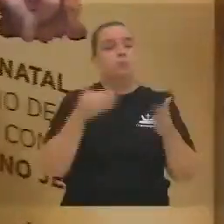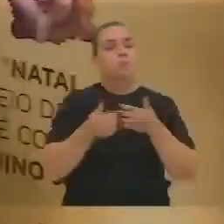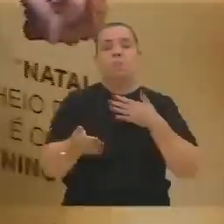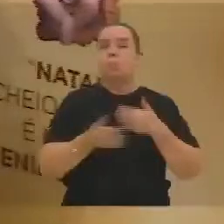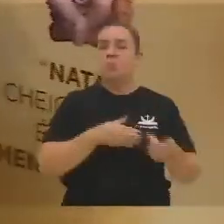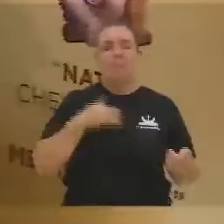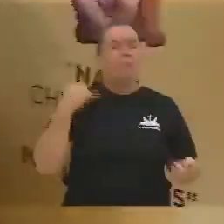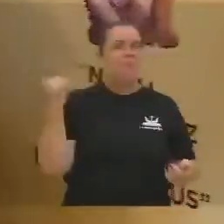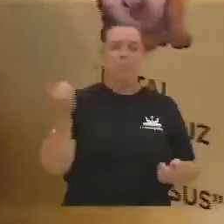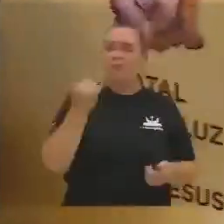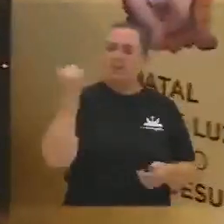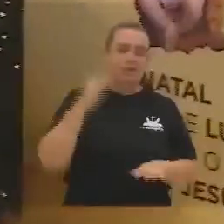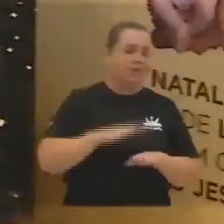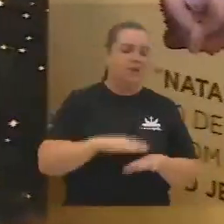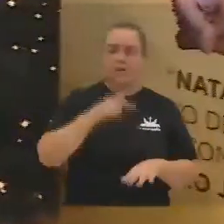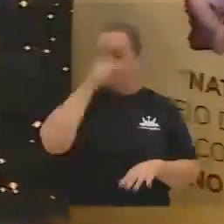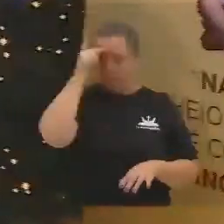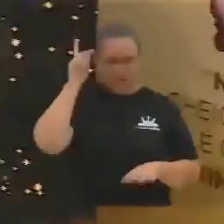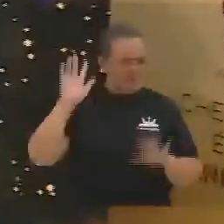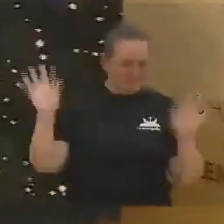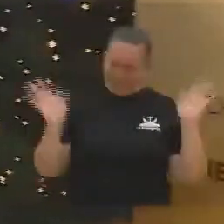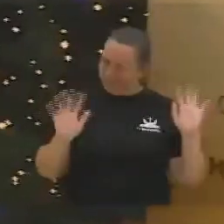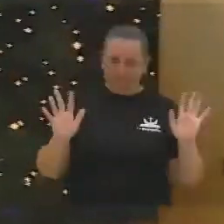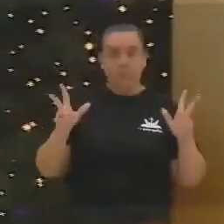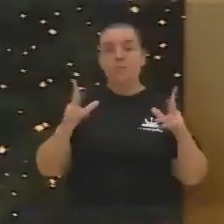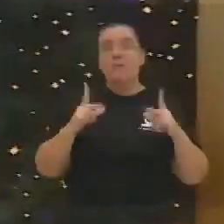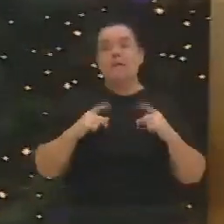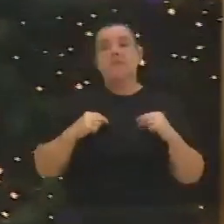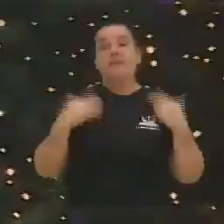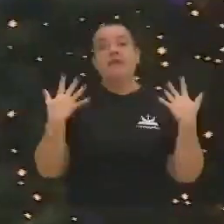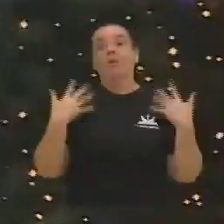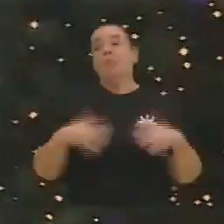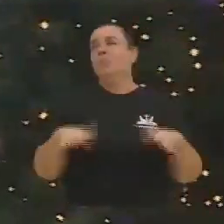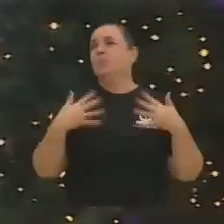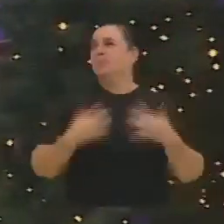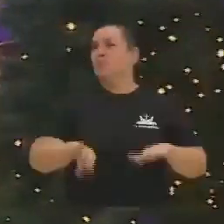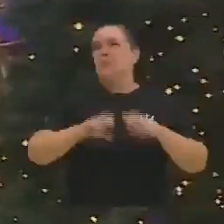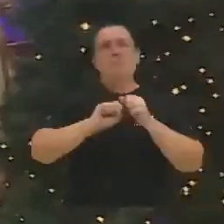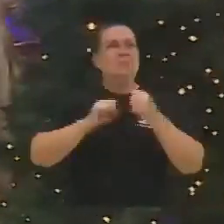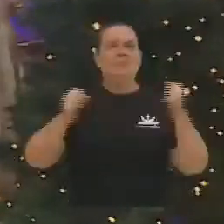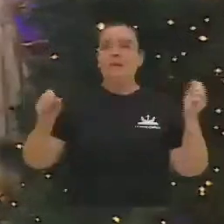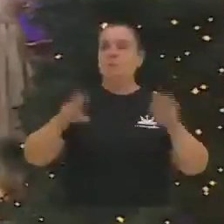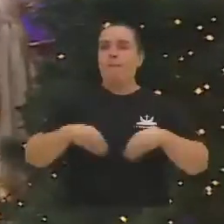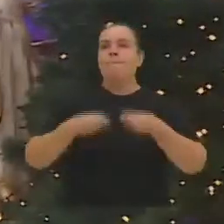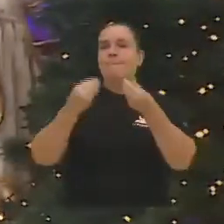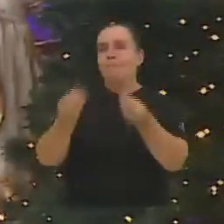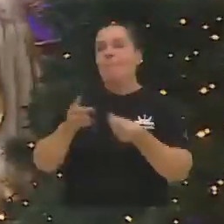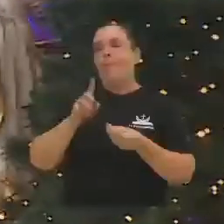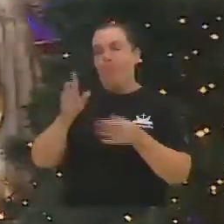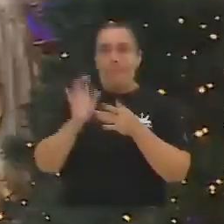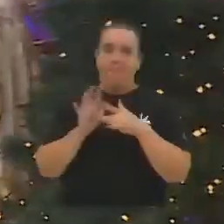mais importante que for, mereceria tamanha grandeza que nós daríamos para Ele.